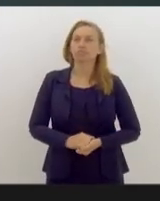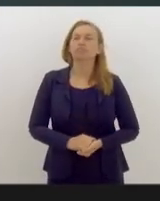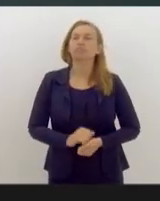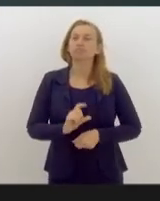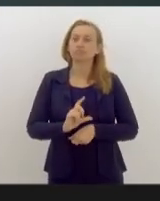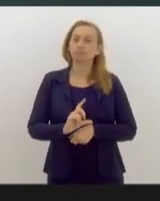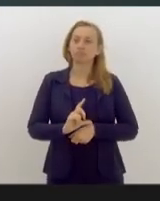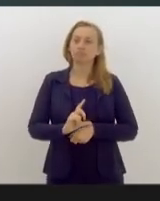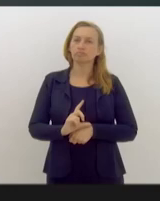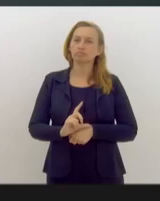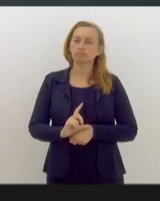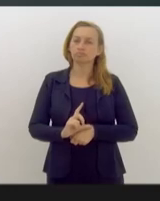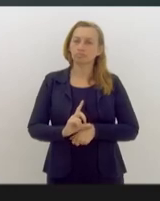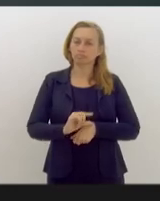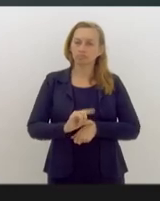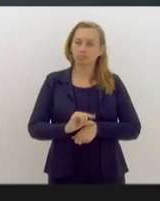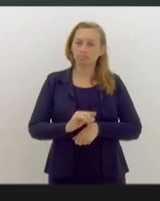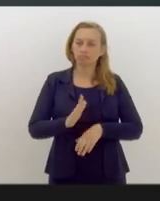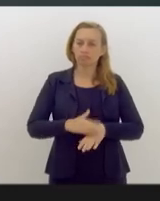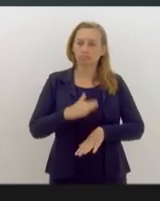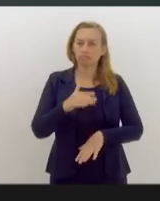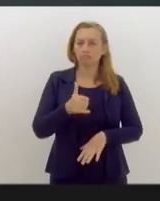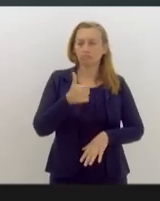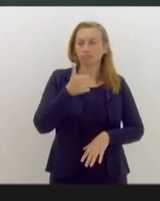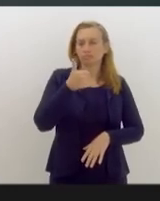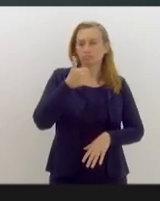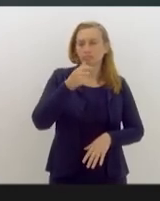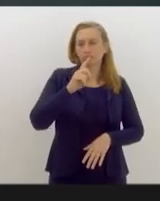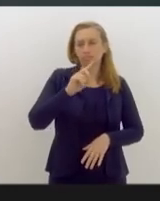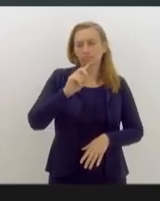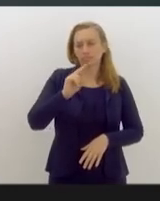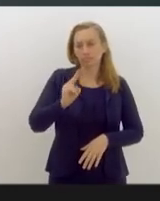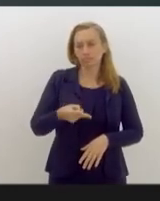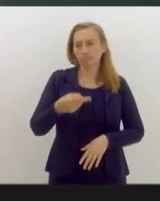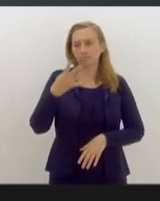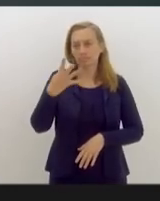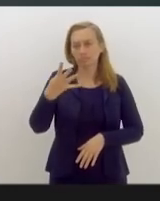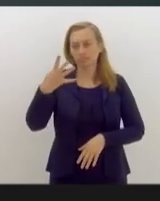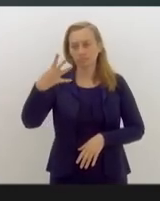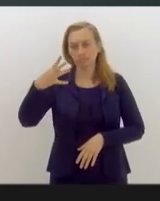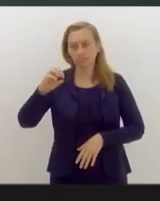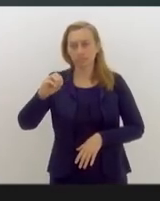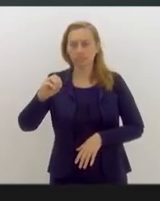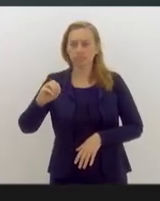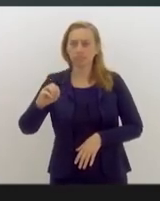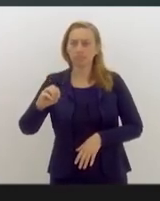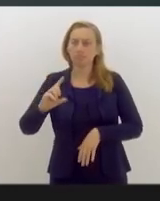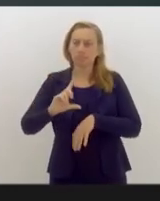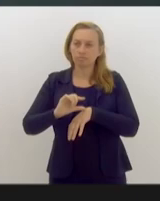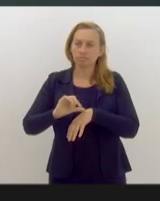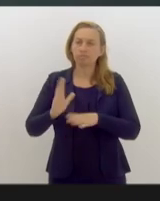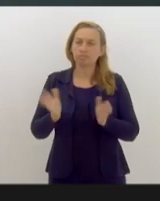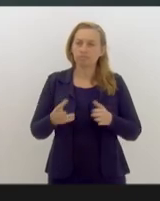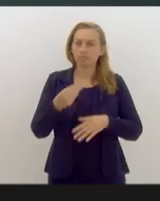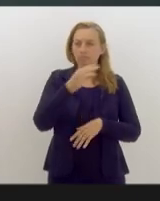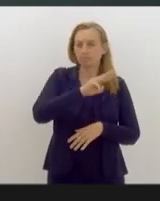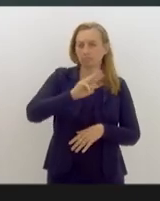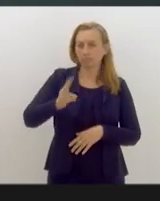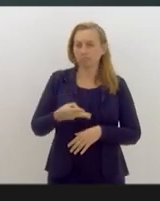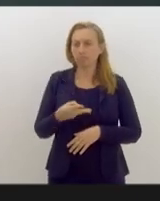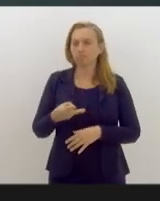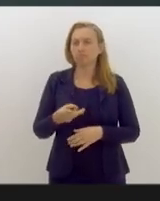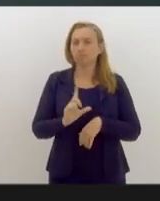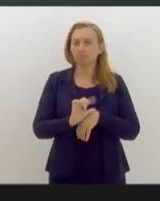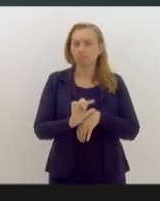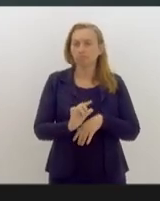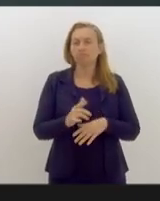carga horária do ensino médio, né? Era 2.400 horas, passou para 3.000. E aí, colaborando um pouco com a fala do